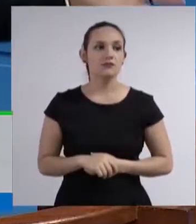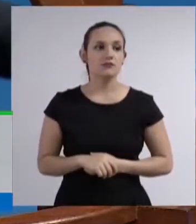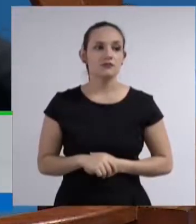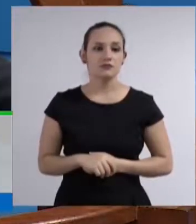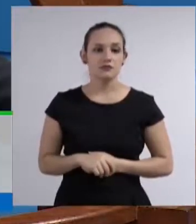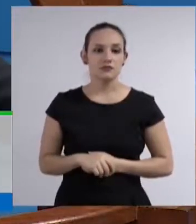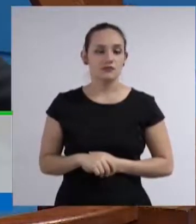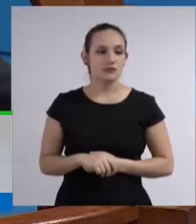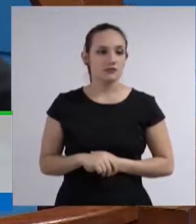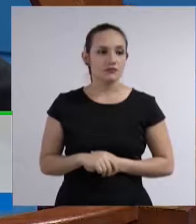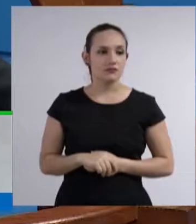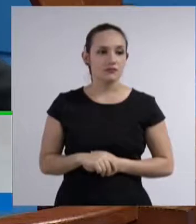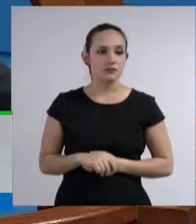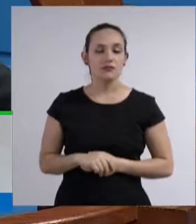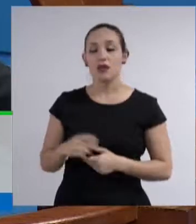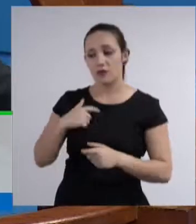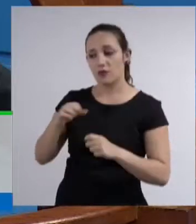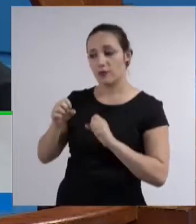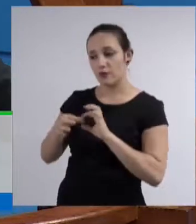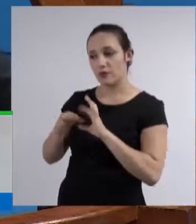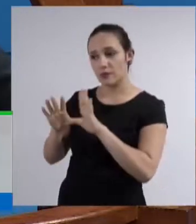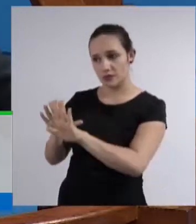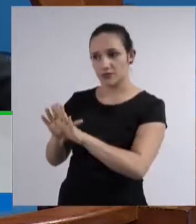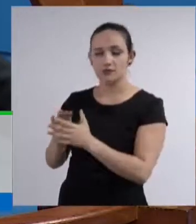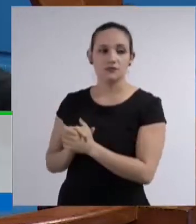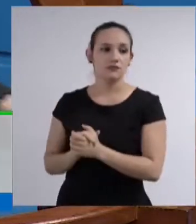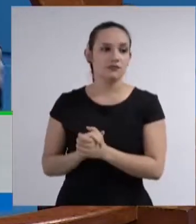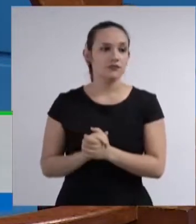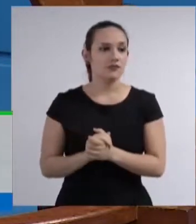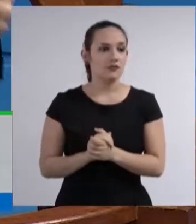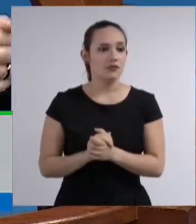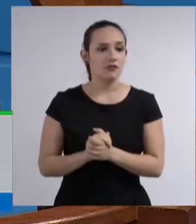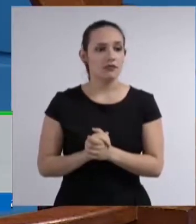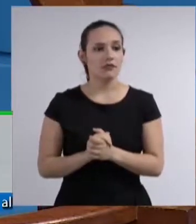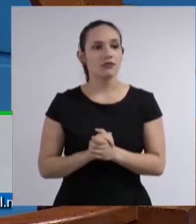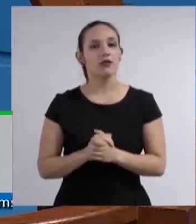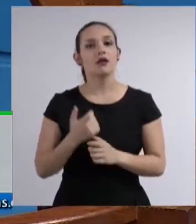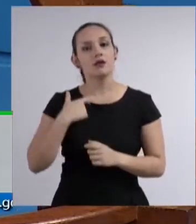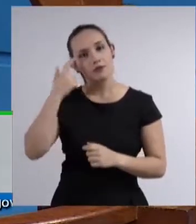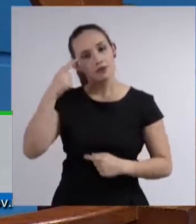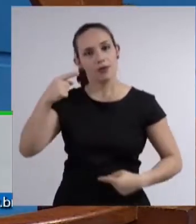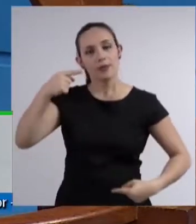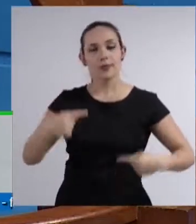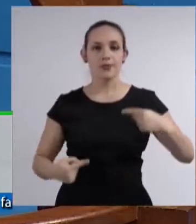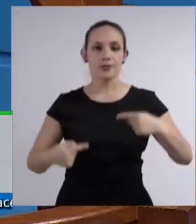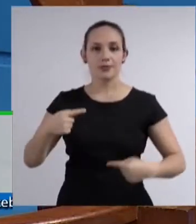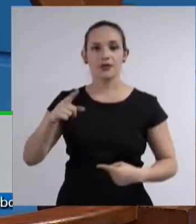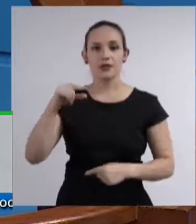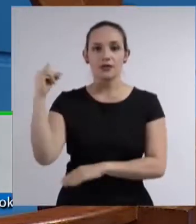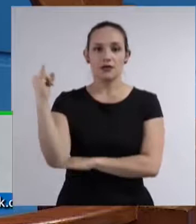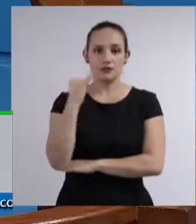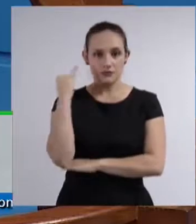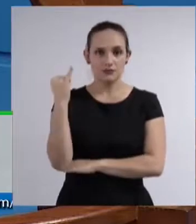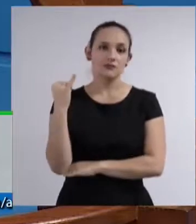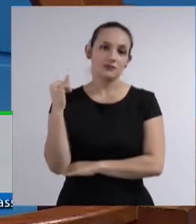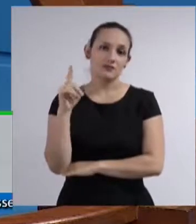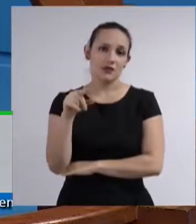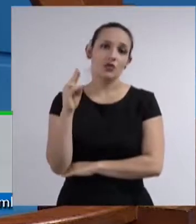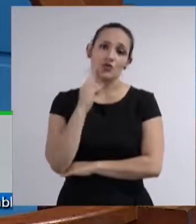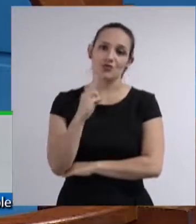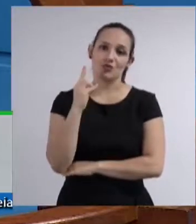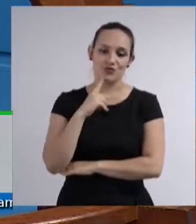Eu acho... Permita uma parte, deputado? Vou permitir. Eu acho sempre o debate importante, como eu disse, né, faz